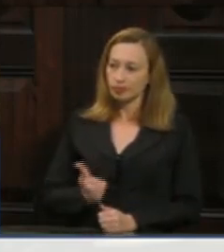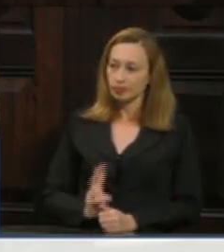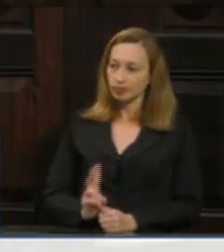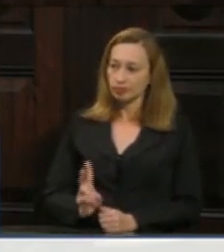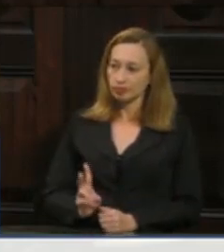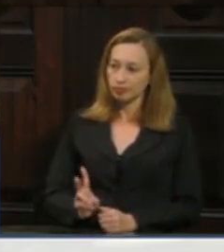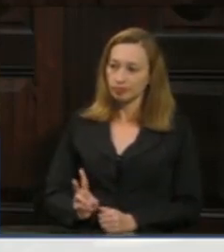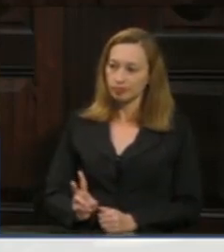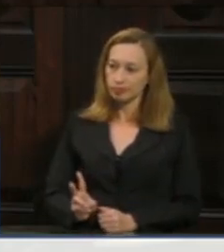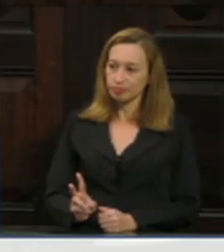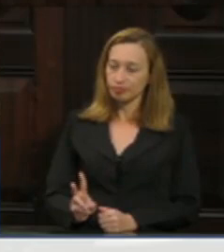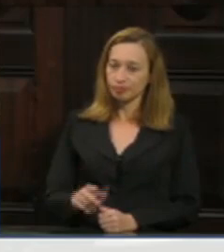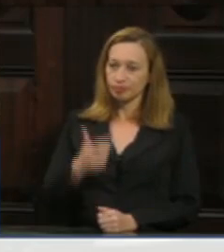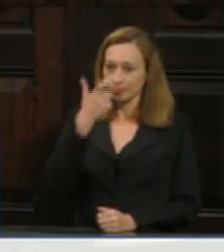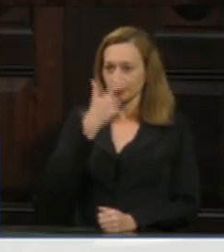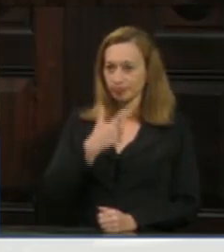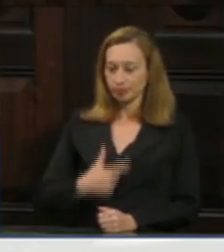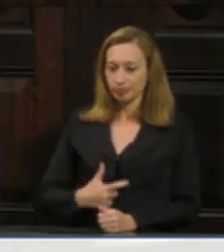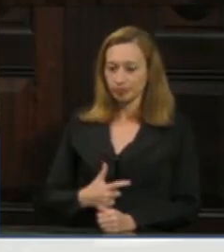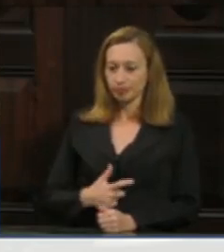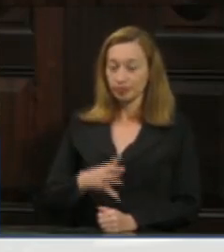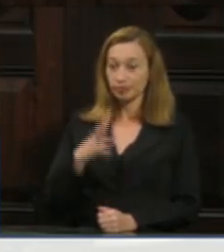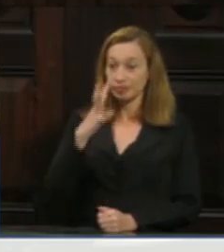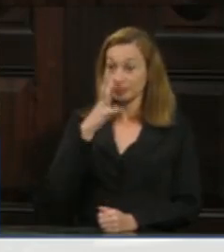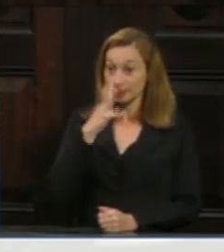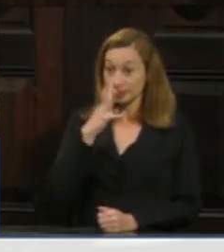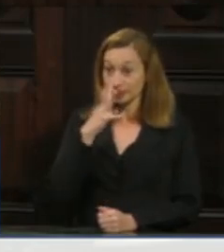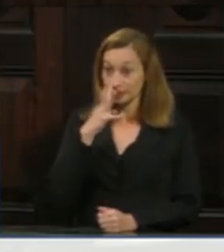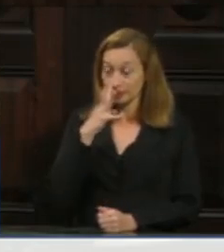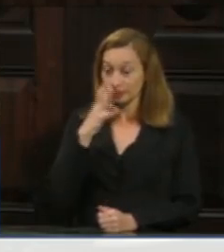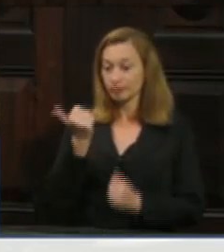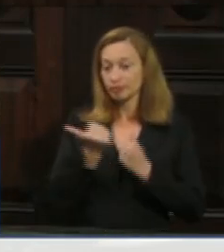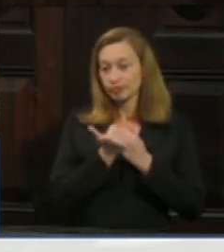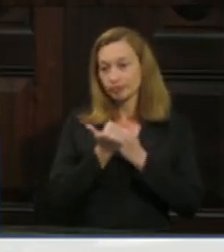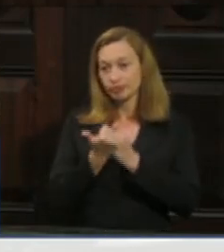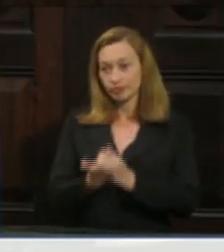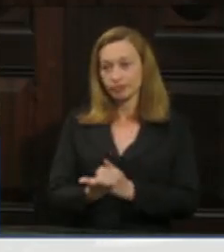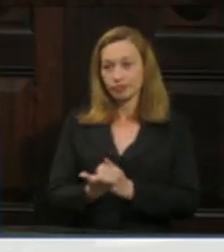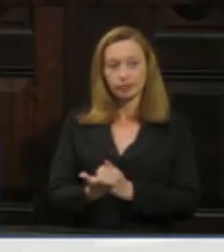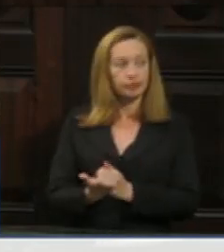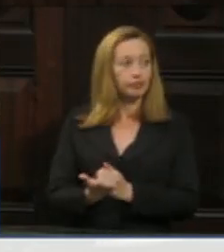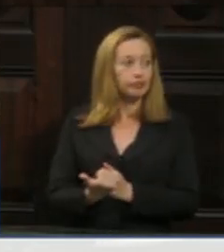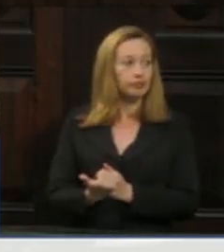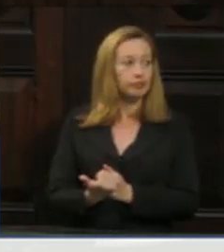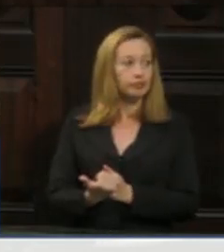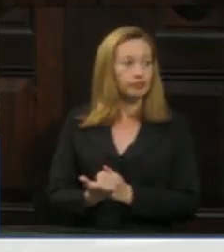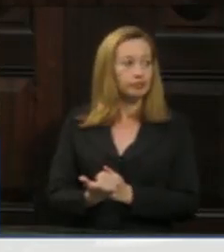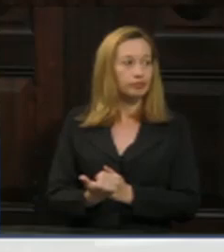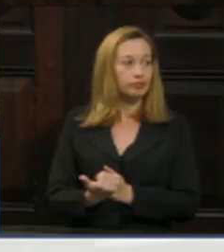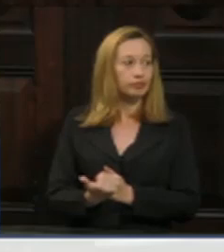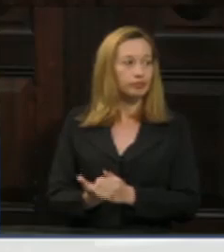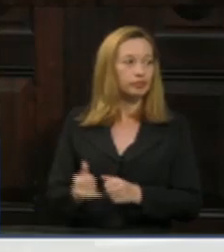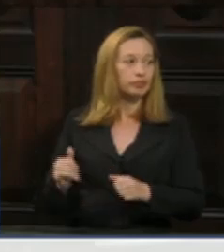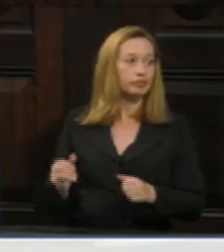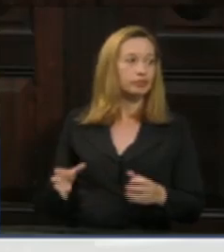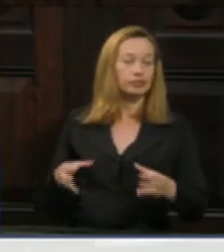ética, moral, econômica, financeira, de